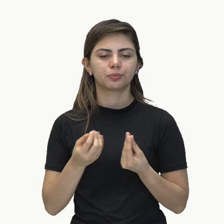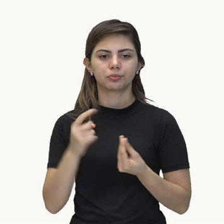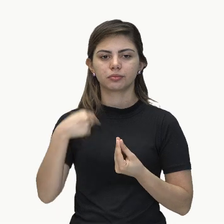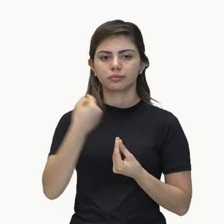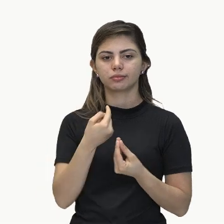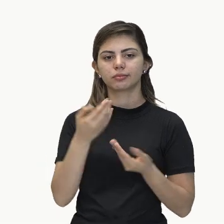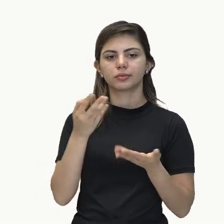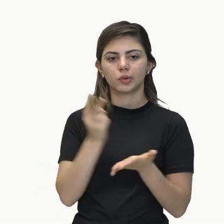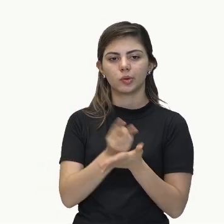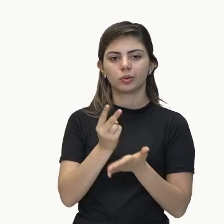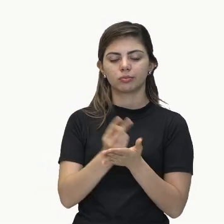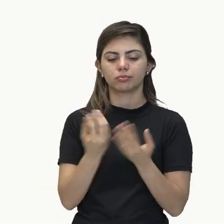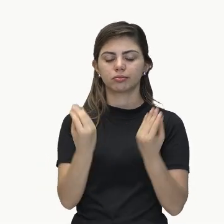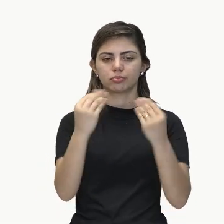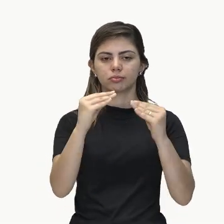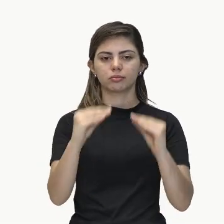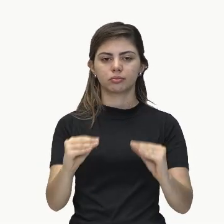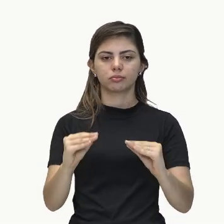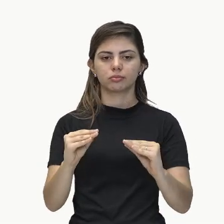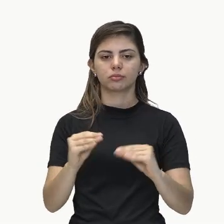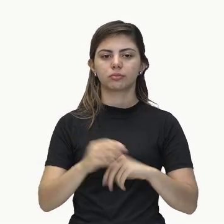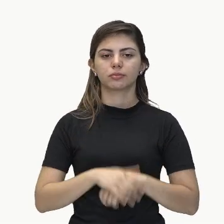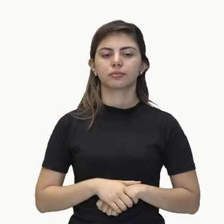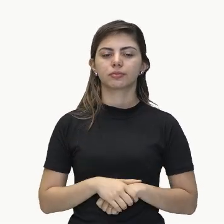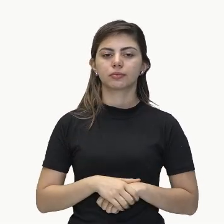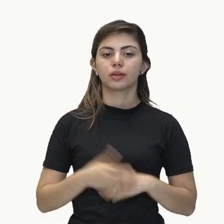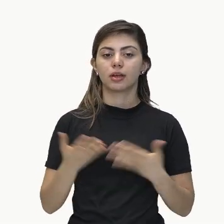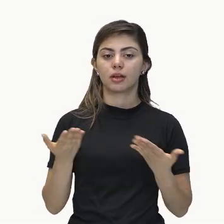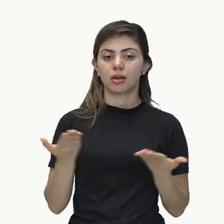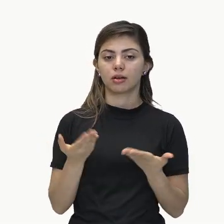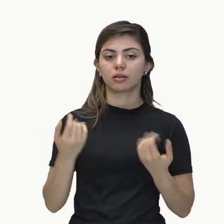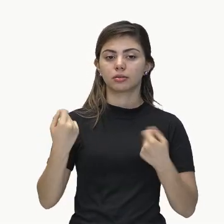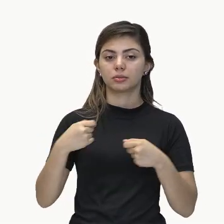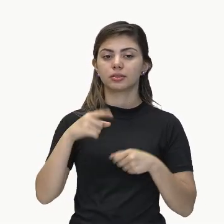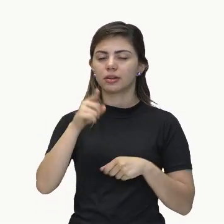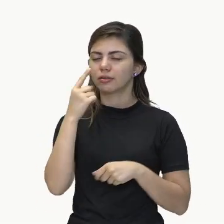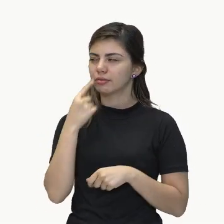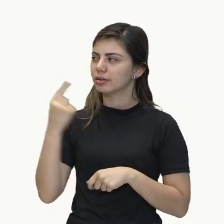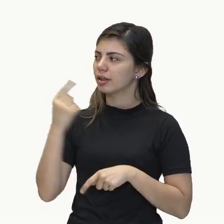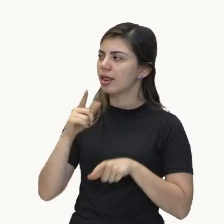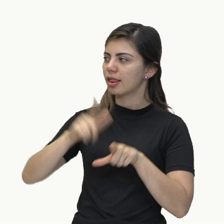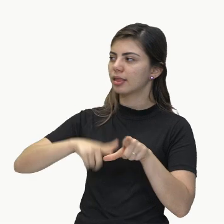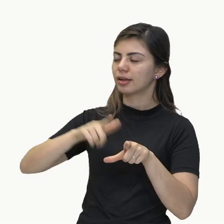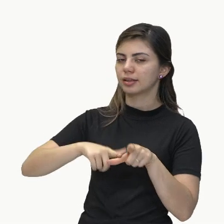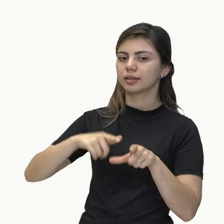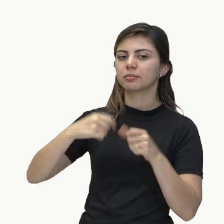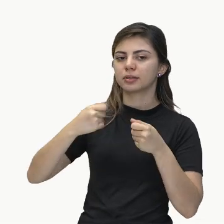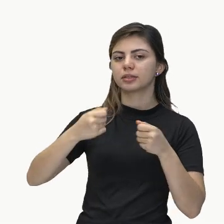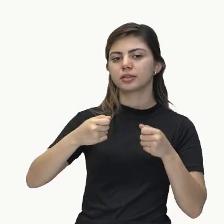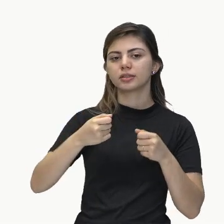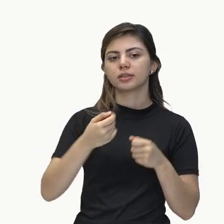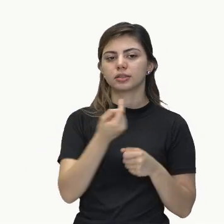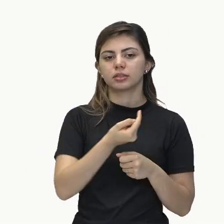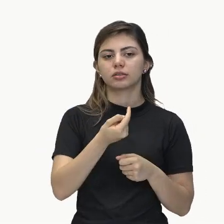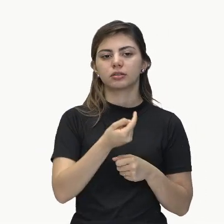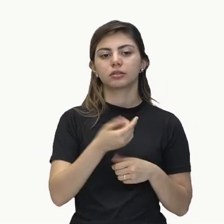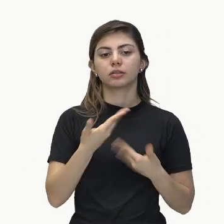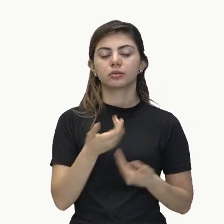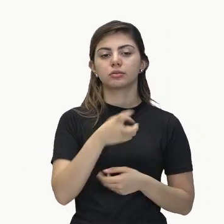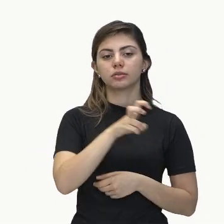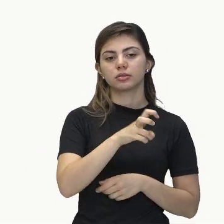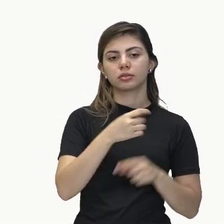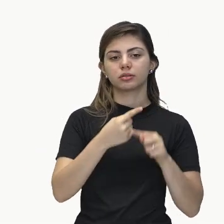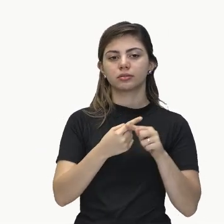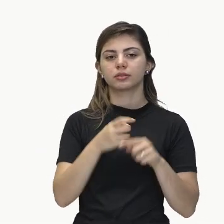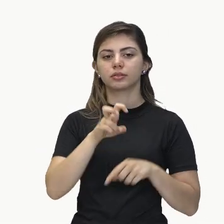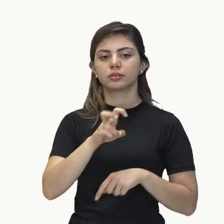aqui o resto. Ok? E agora eu tenho que deixar minha letra sozinha. 5 vezes 5 vai ser 25. E esse